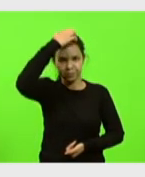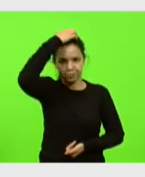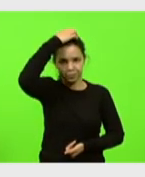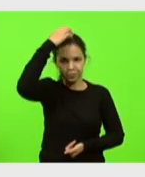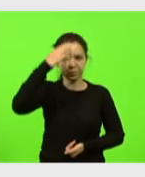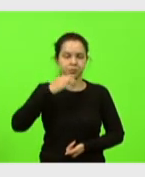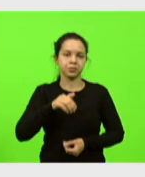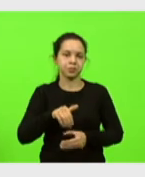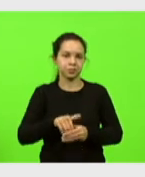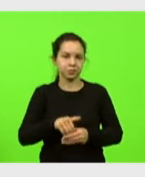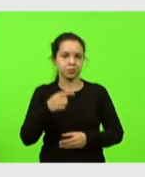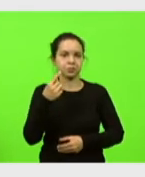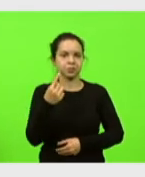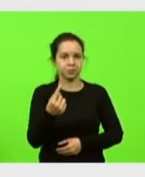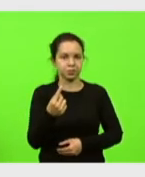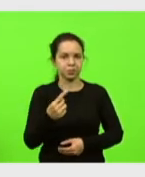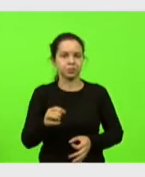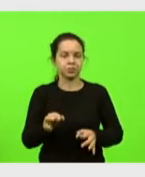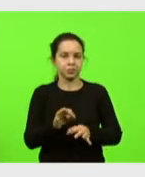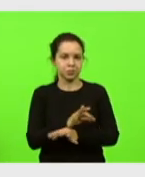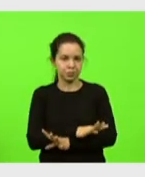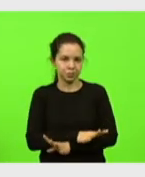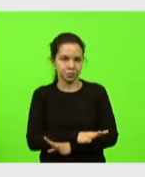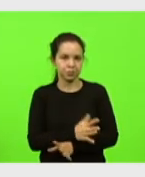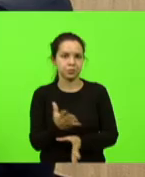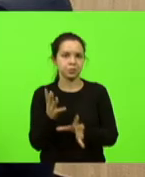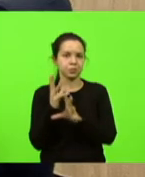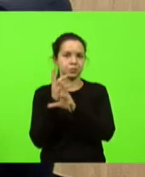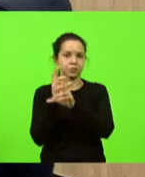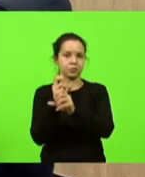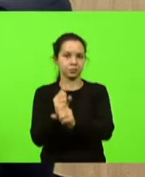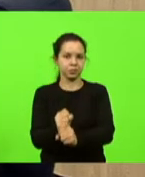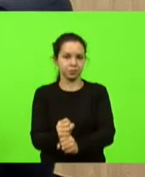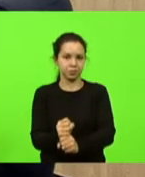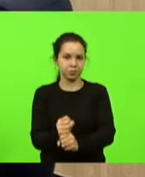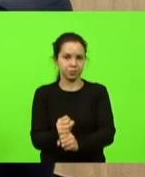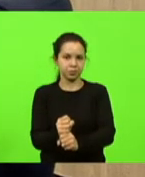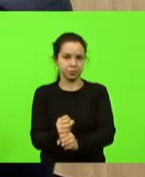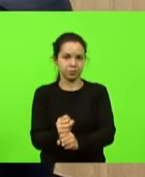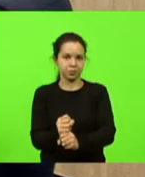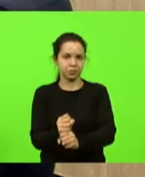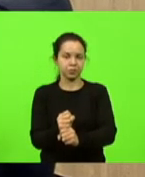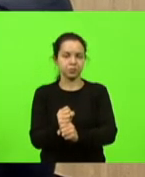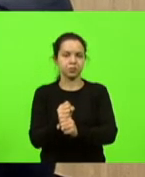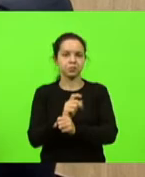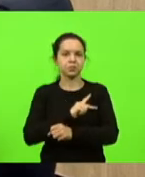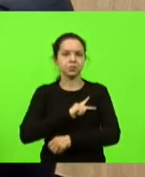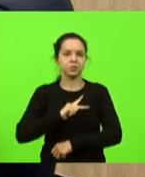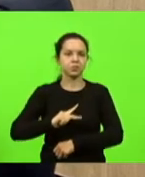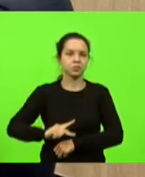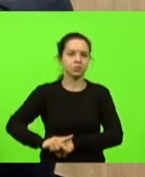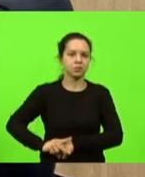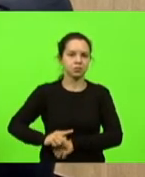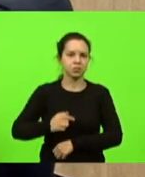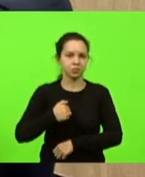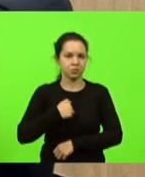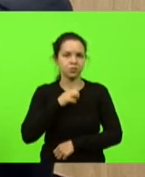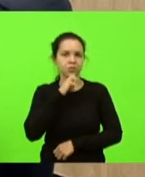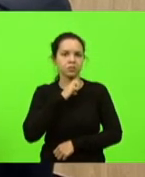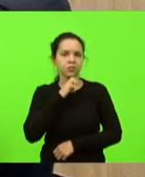Vota 1, presidente. Encerrada a votação, qual é o resultado? Senhor presidente, Felipe Estevam, eu acho que não foi coletado meu